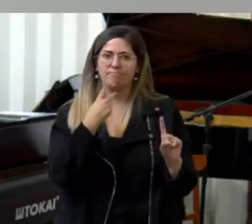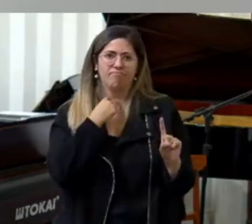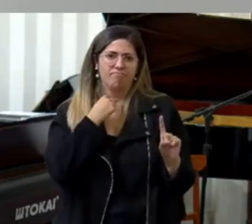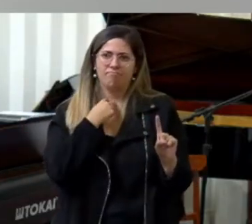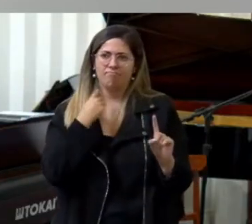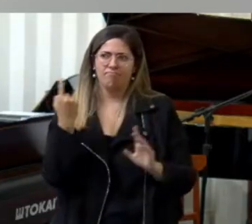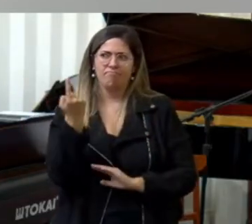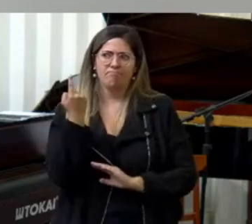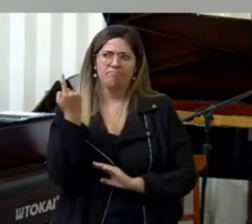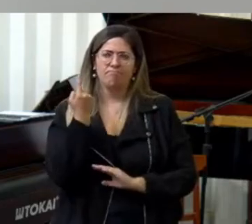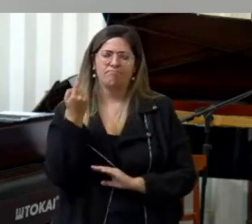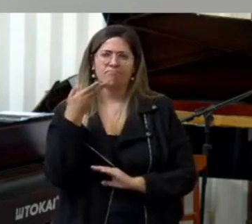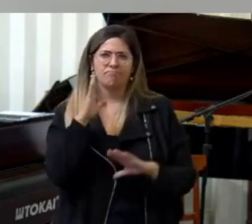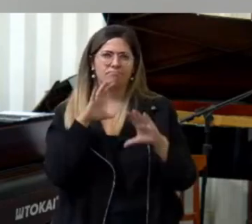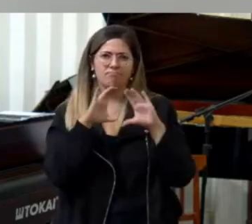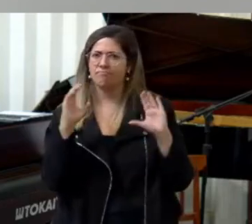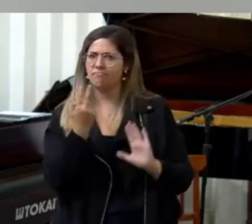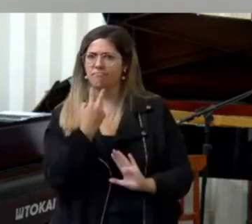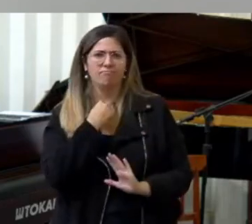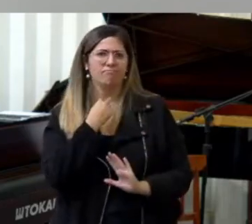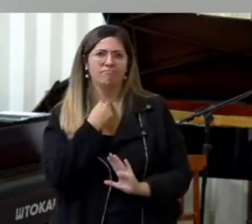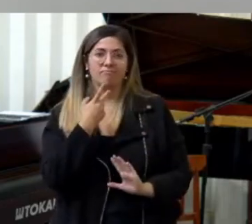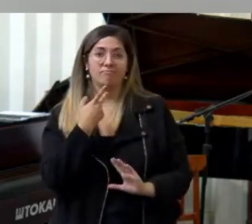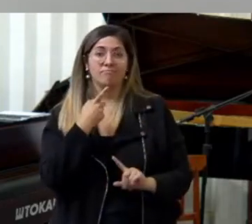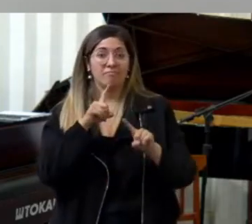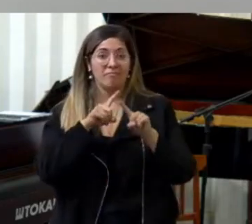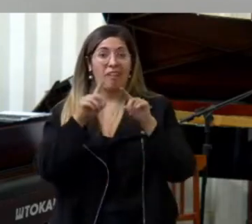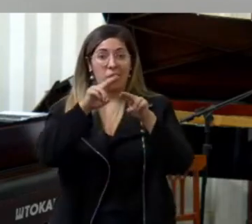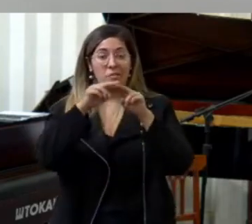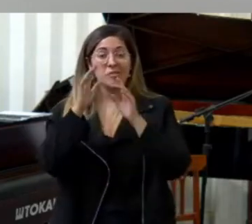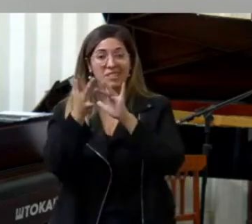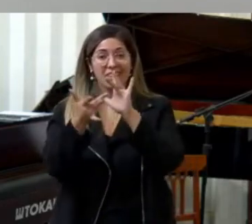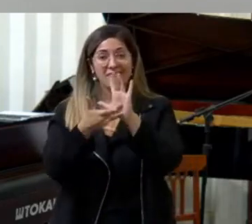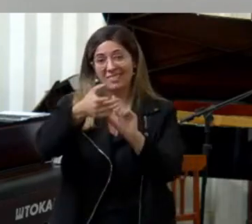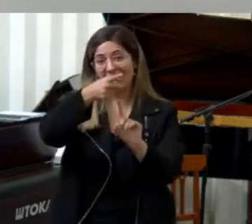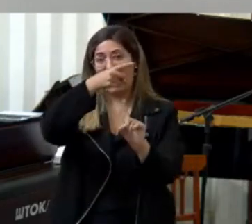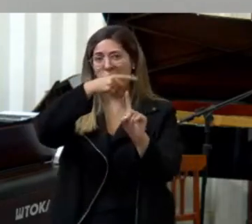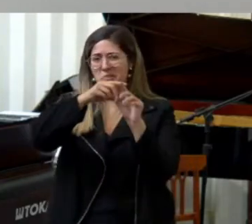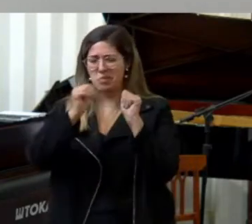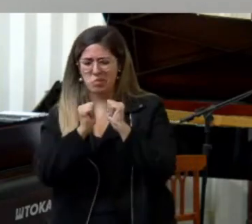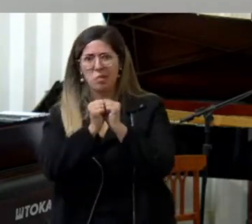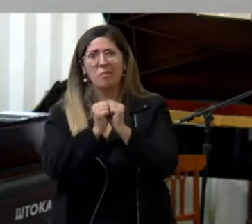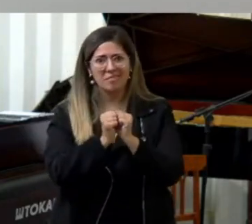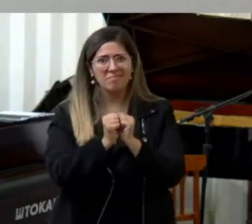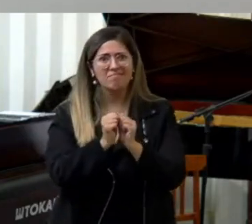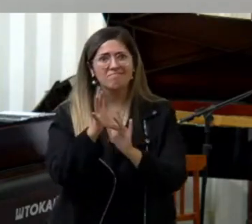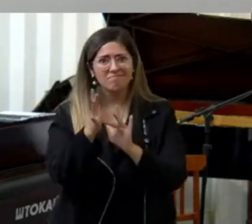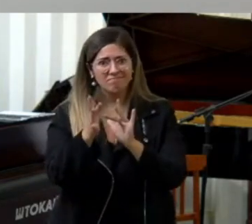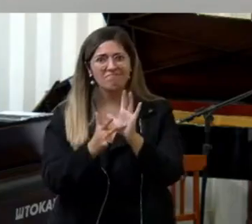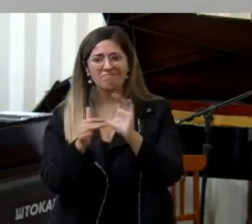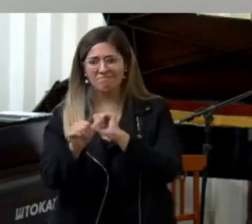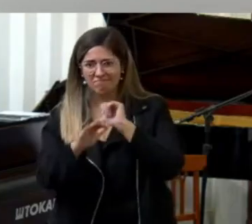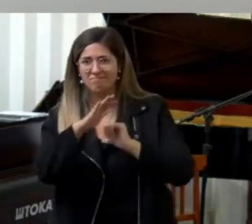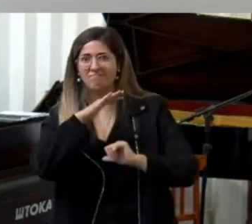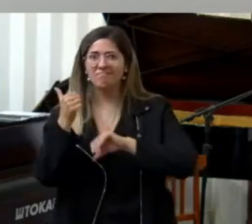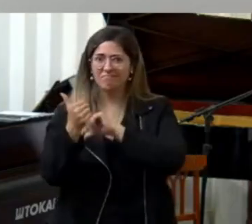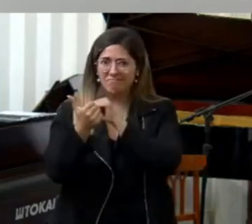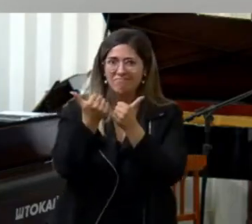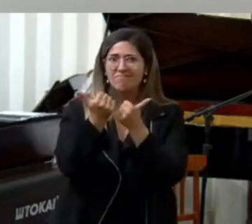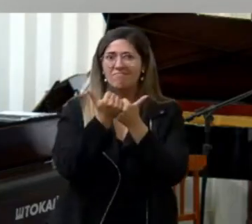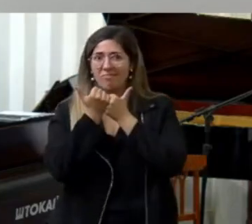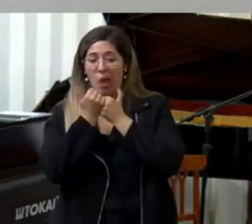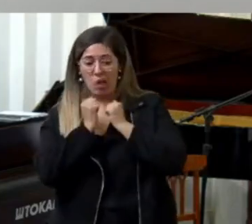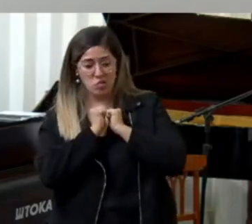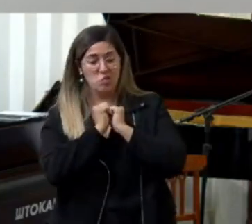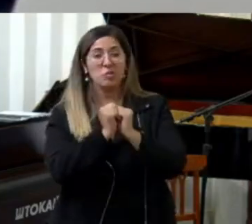O detalhe é que o Filho de Deus morreu nela, nós morremos na cruz com Ele lá. Esse aspecto, quando